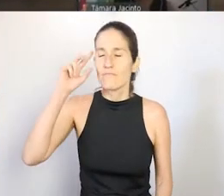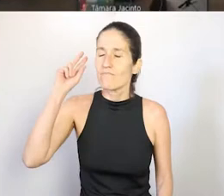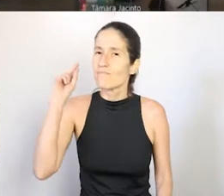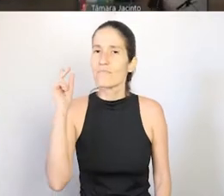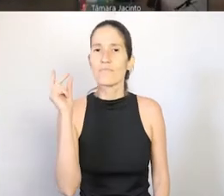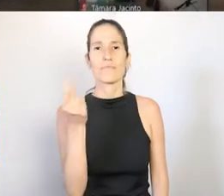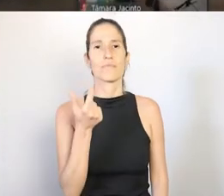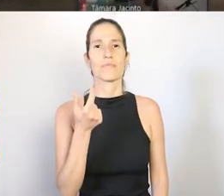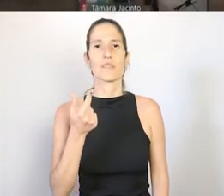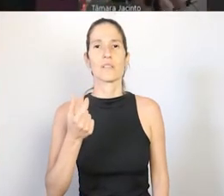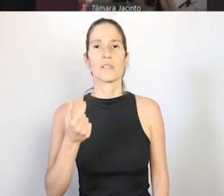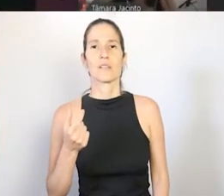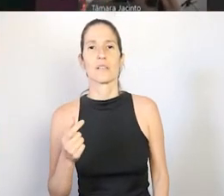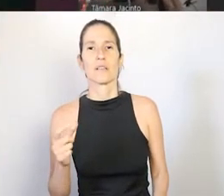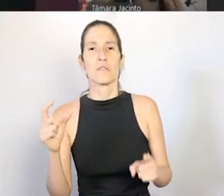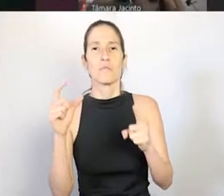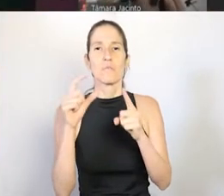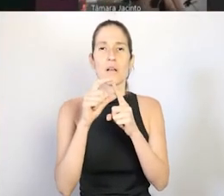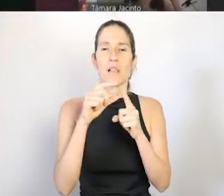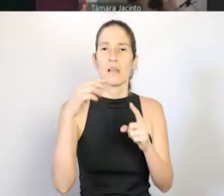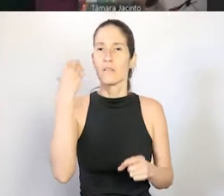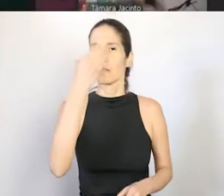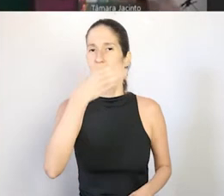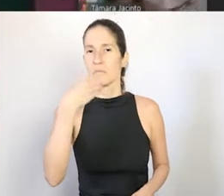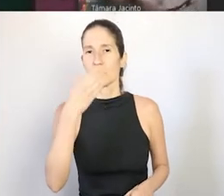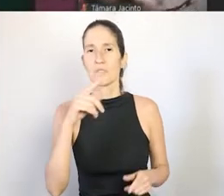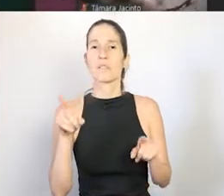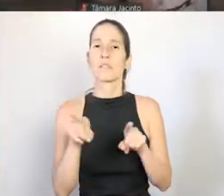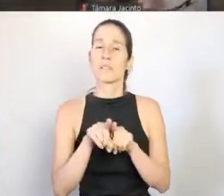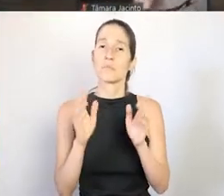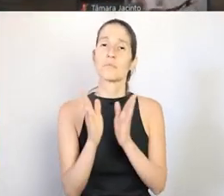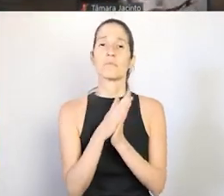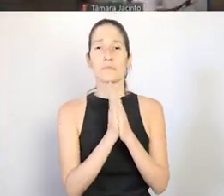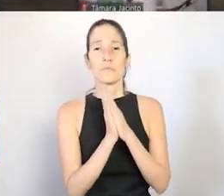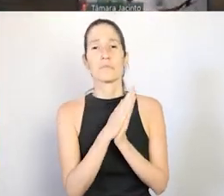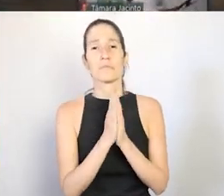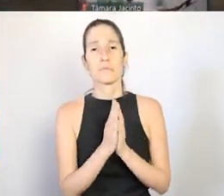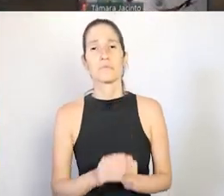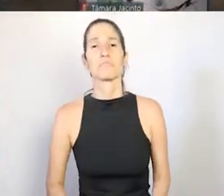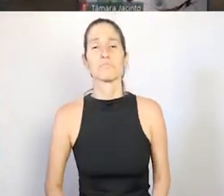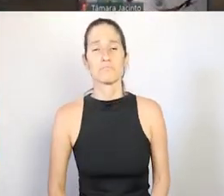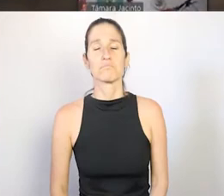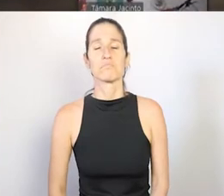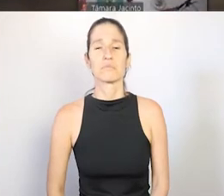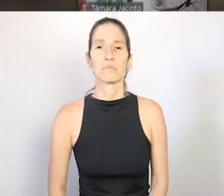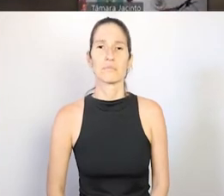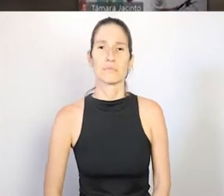criando palavras e imagens. Olha.